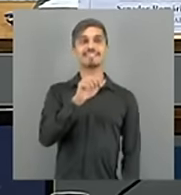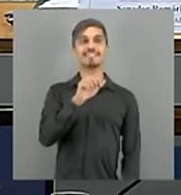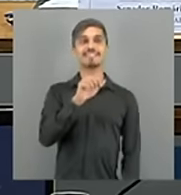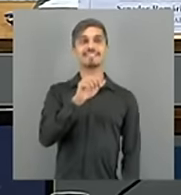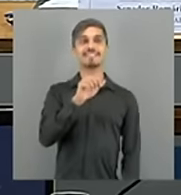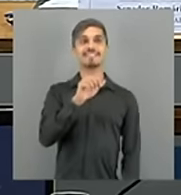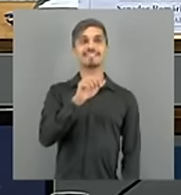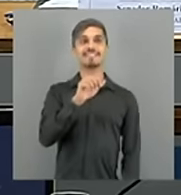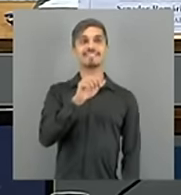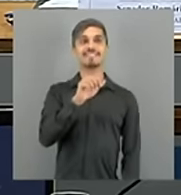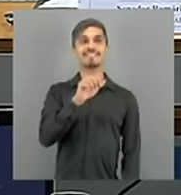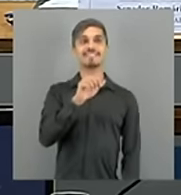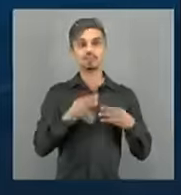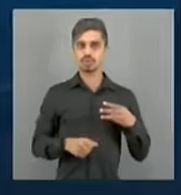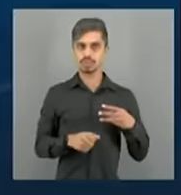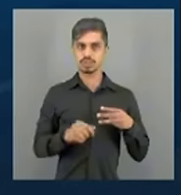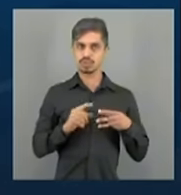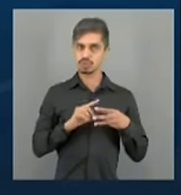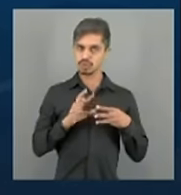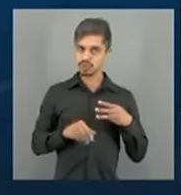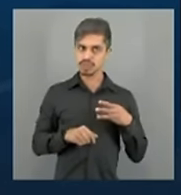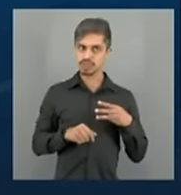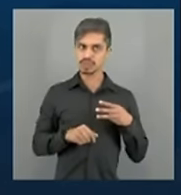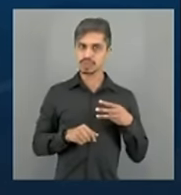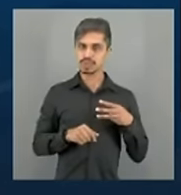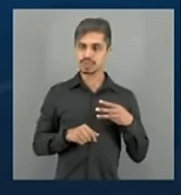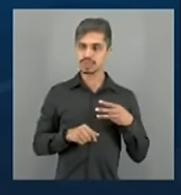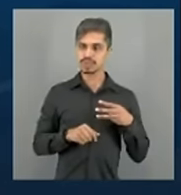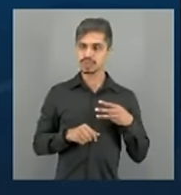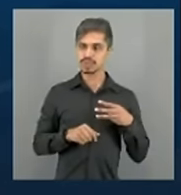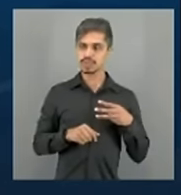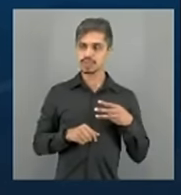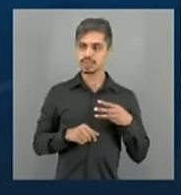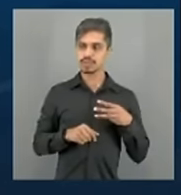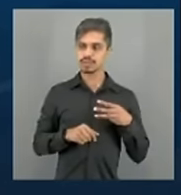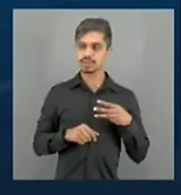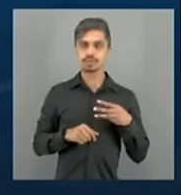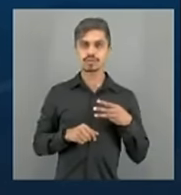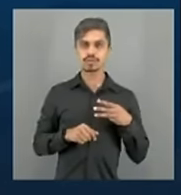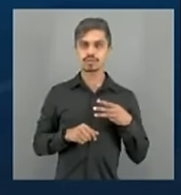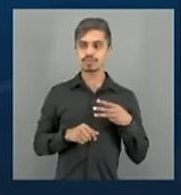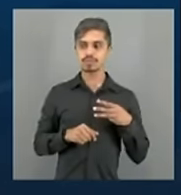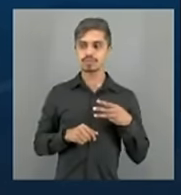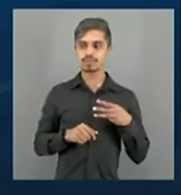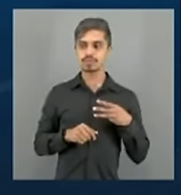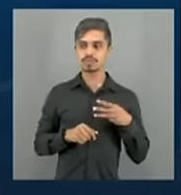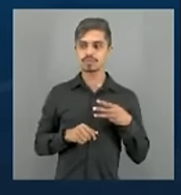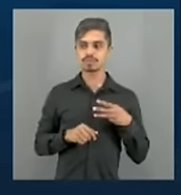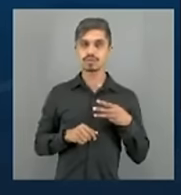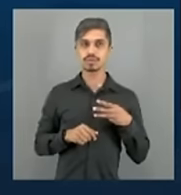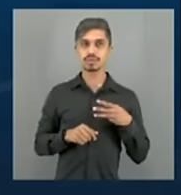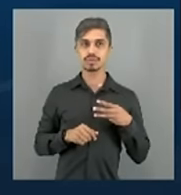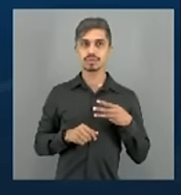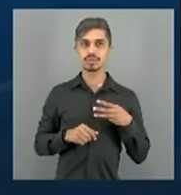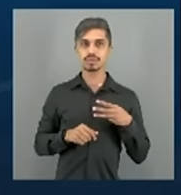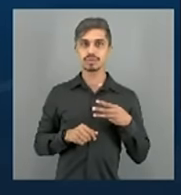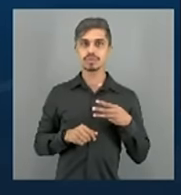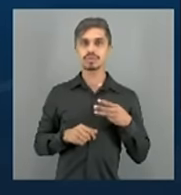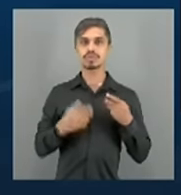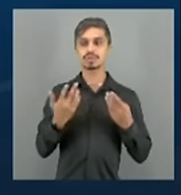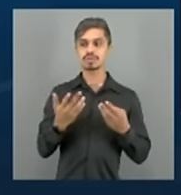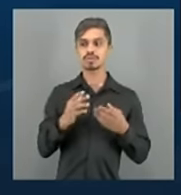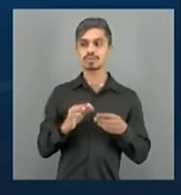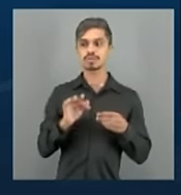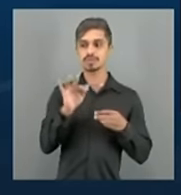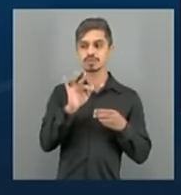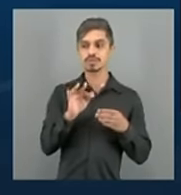Todas? Federação as 27 todas, federações todas. Do Brasil? As 27 federações. E eu vou te falar aqui, tá? Eu já trabalhei e já